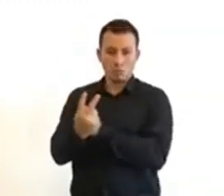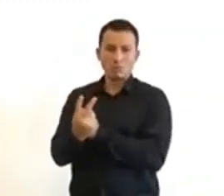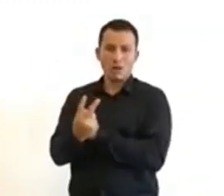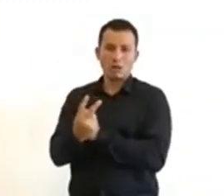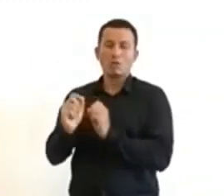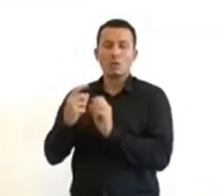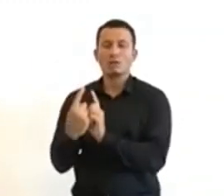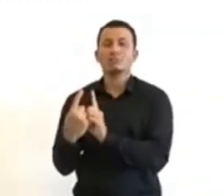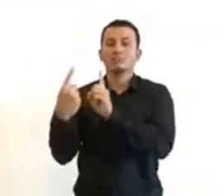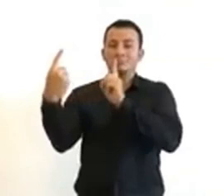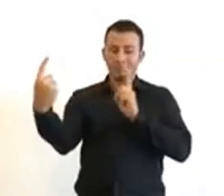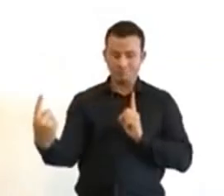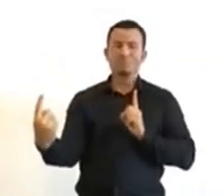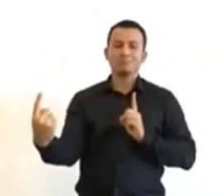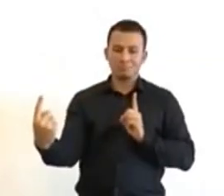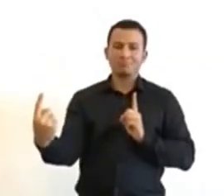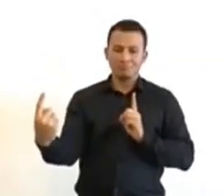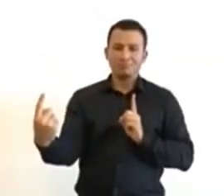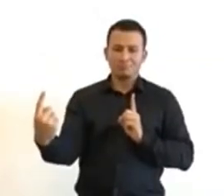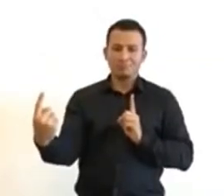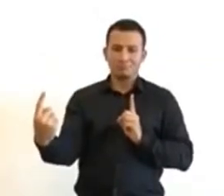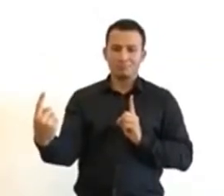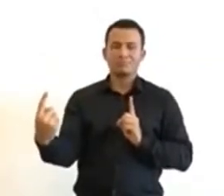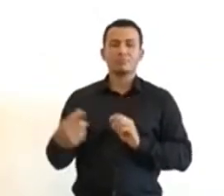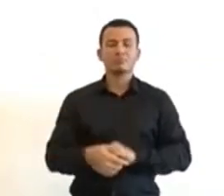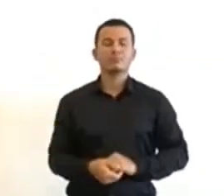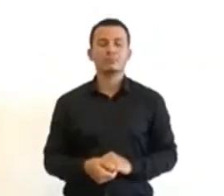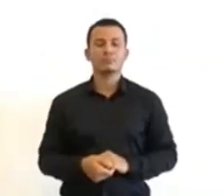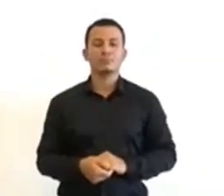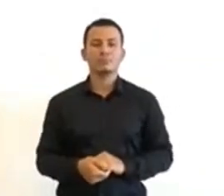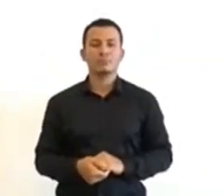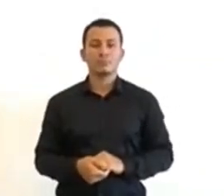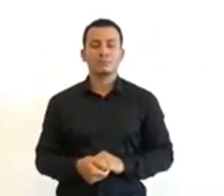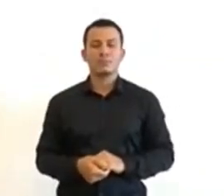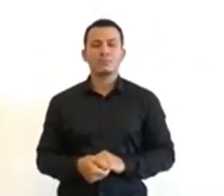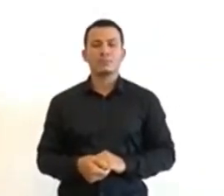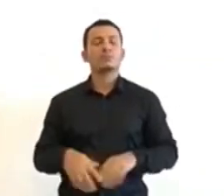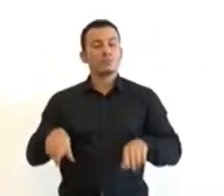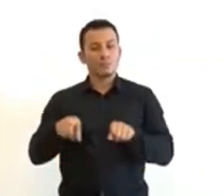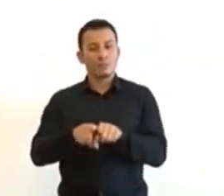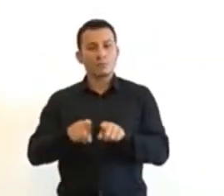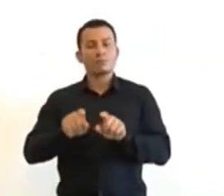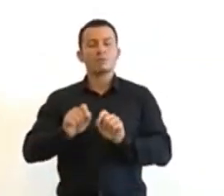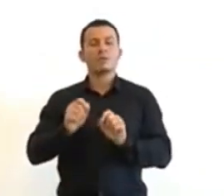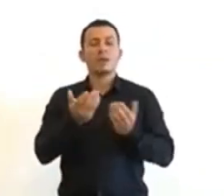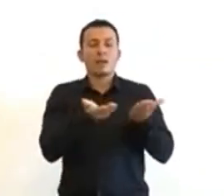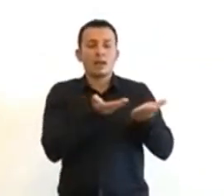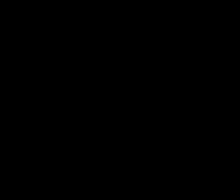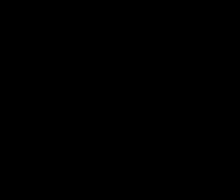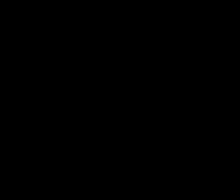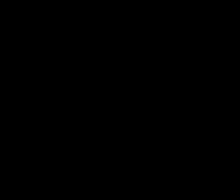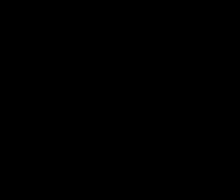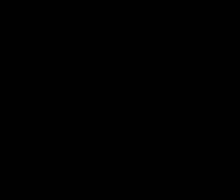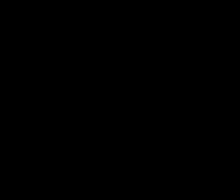de distanciamento social, e se nós não começarmos precocemente o tratamento.